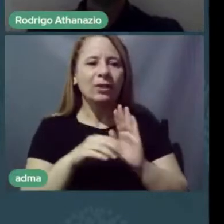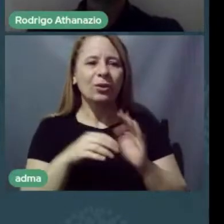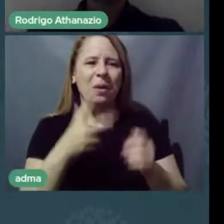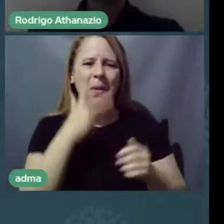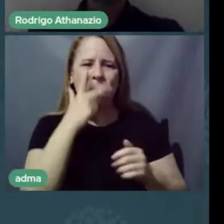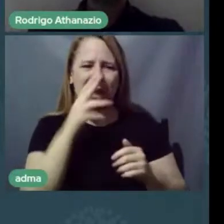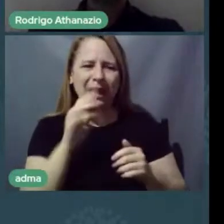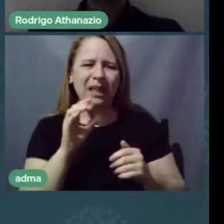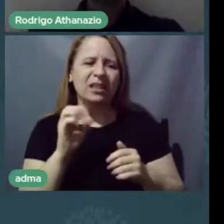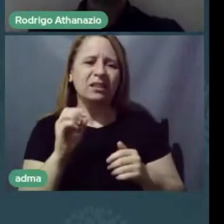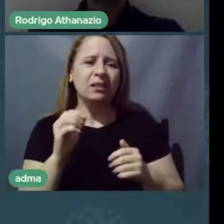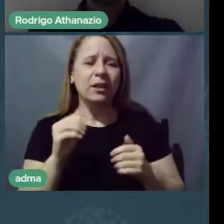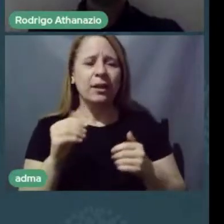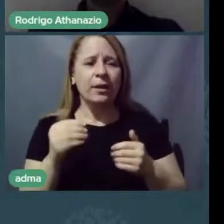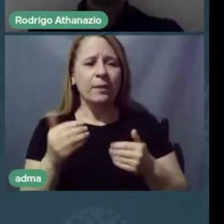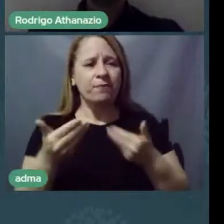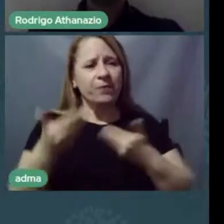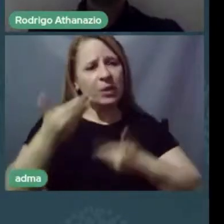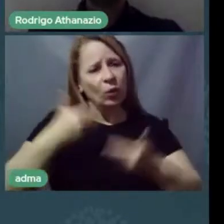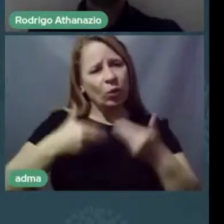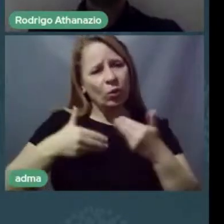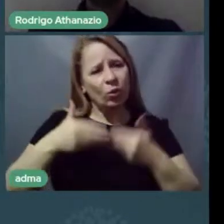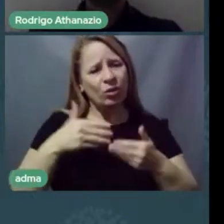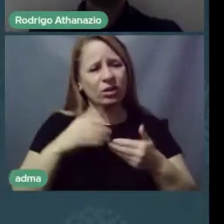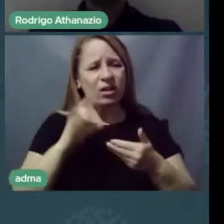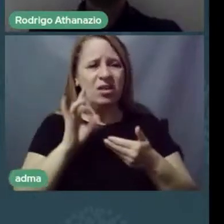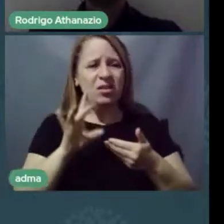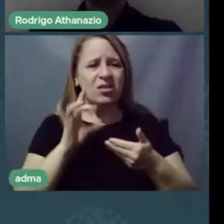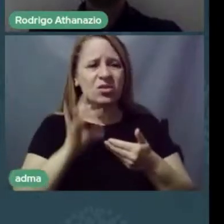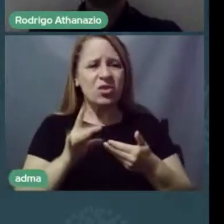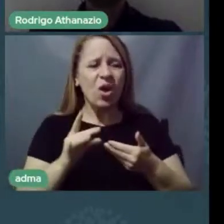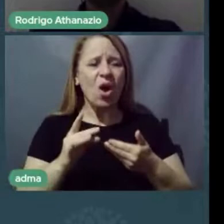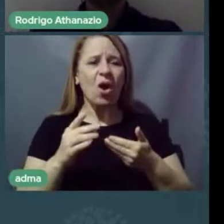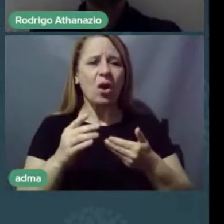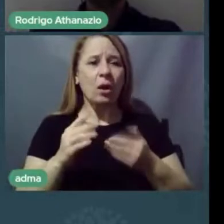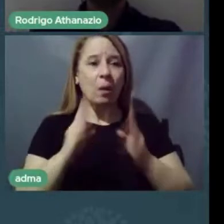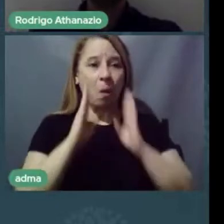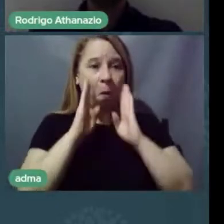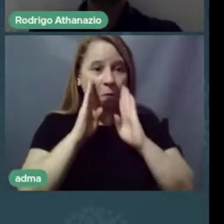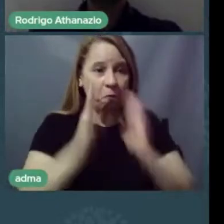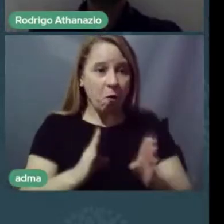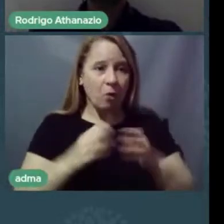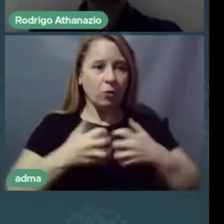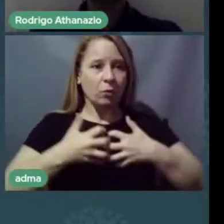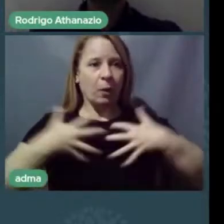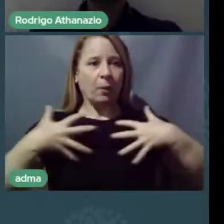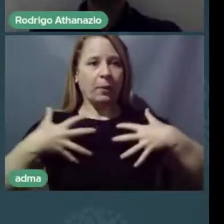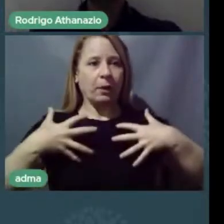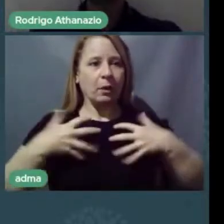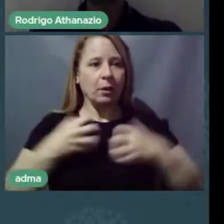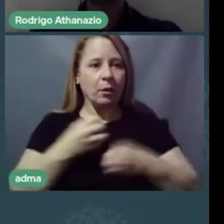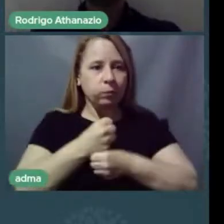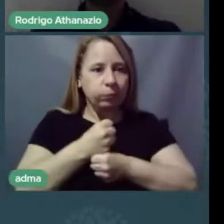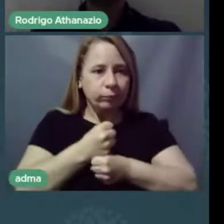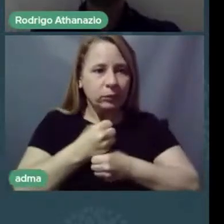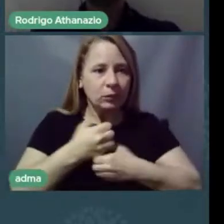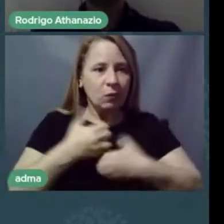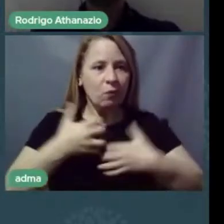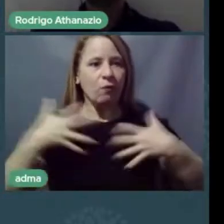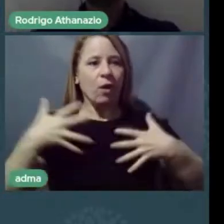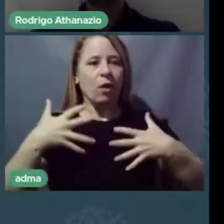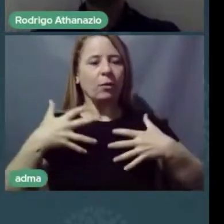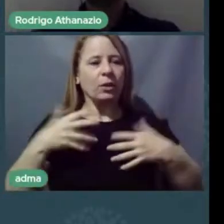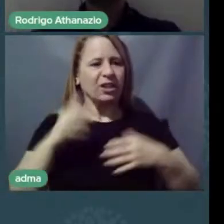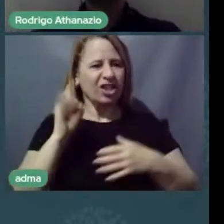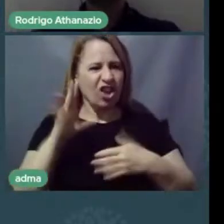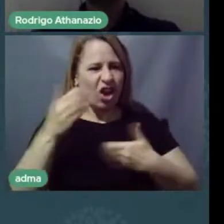peneira. Se eu tratasse única e exclusivamente o meu paciente com broncodilatador, eu estaria até fazendo mais mal do que